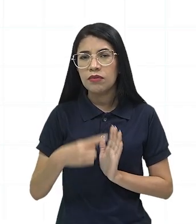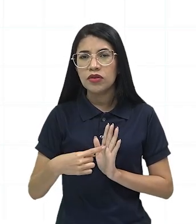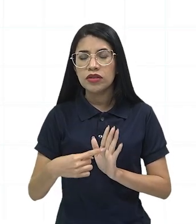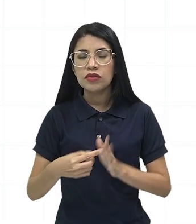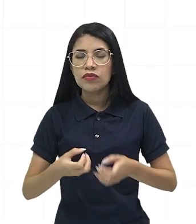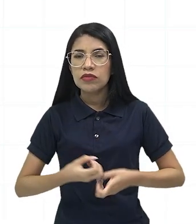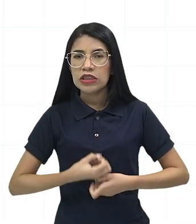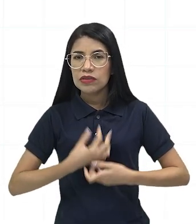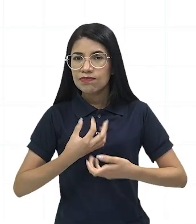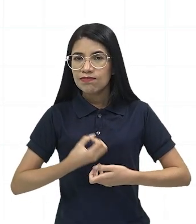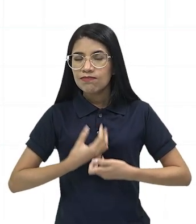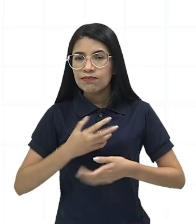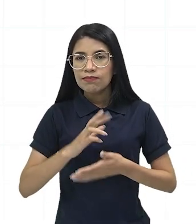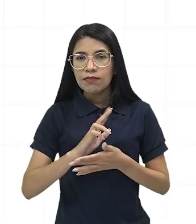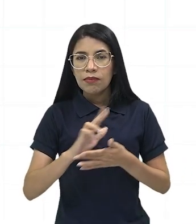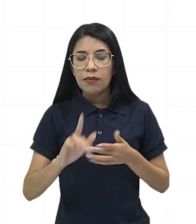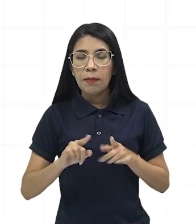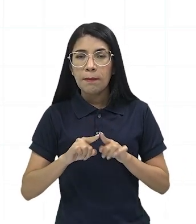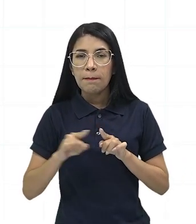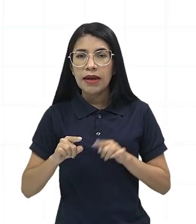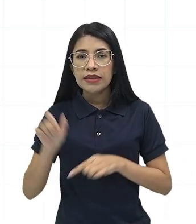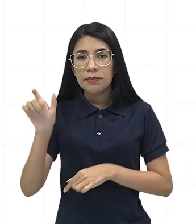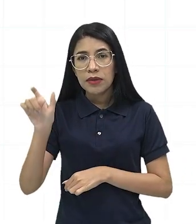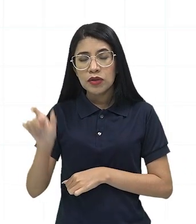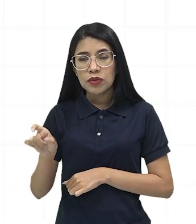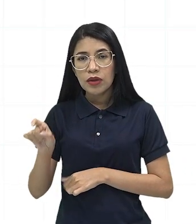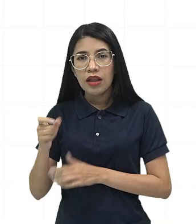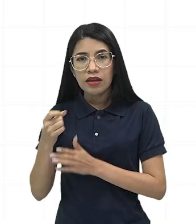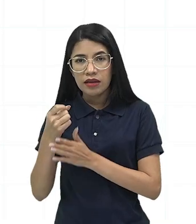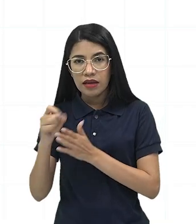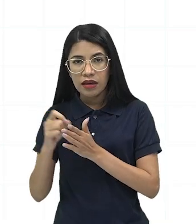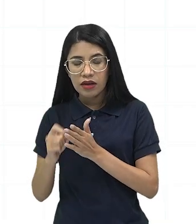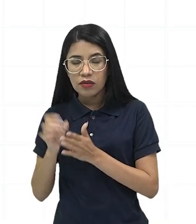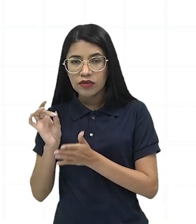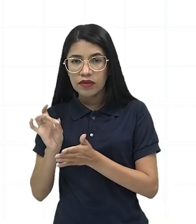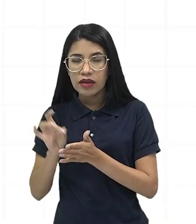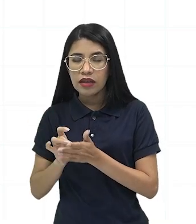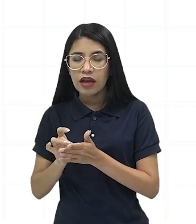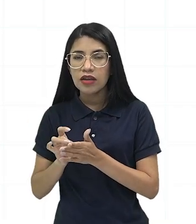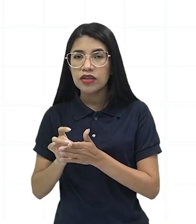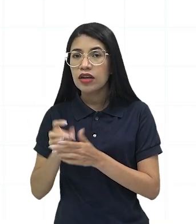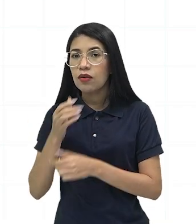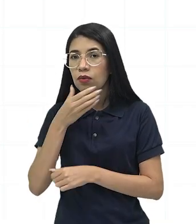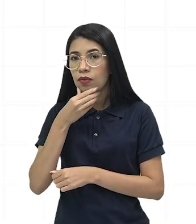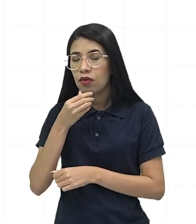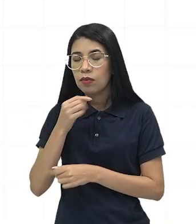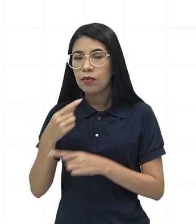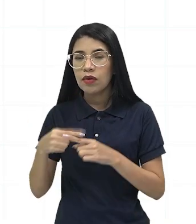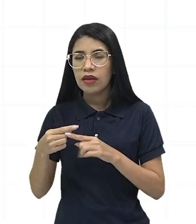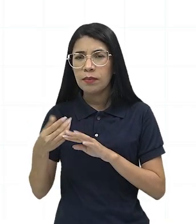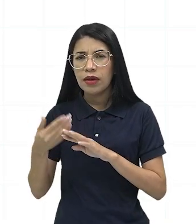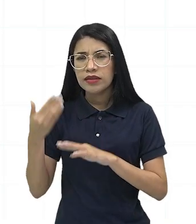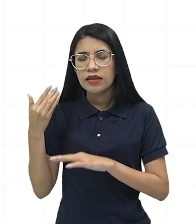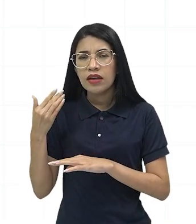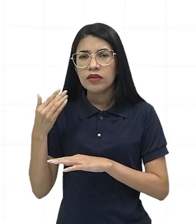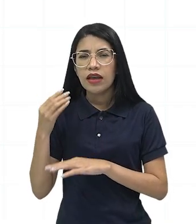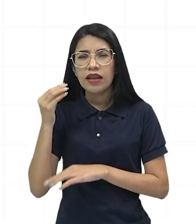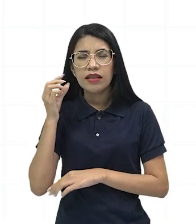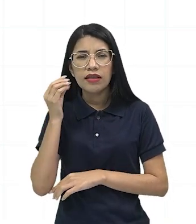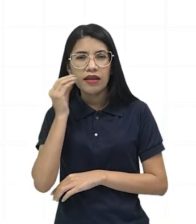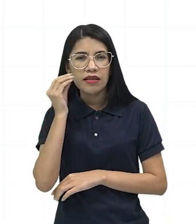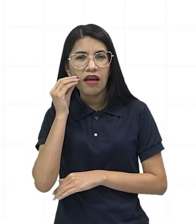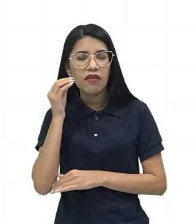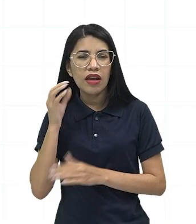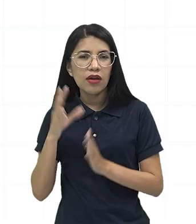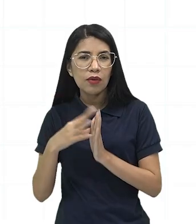expressando aqueles sentimentos, mas quem escreveu foi um autor masculino, pois era numa época em que os homens tentavam entender um pouco da mentalidade feminina